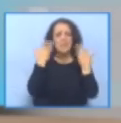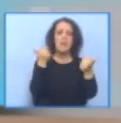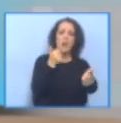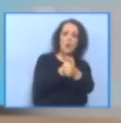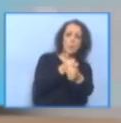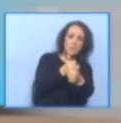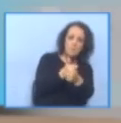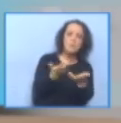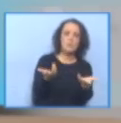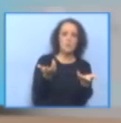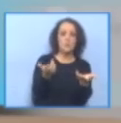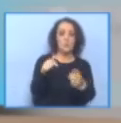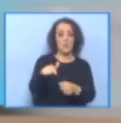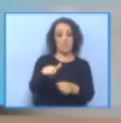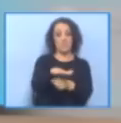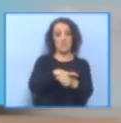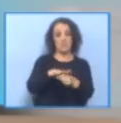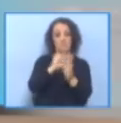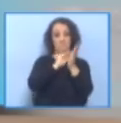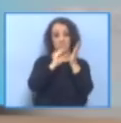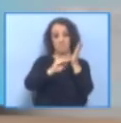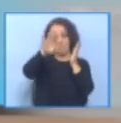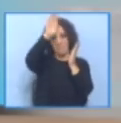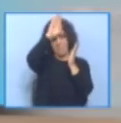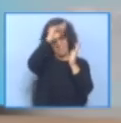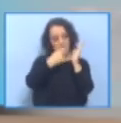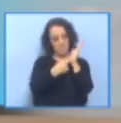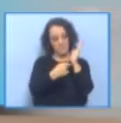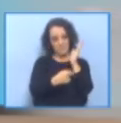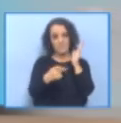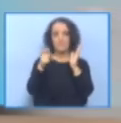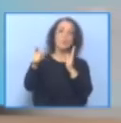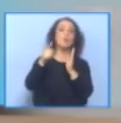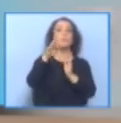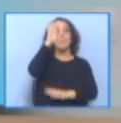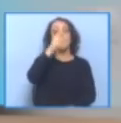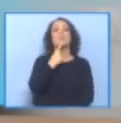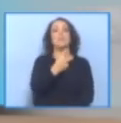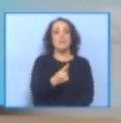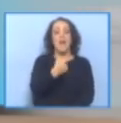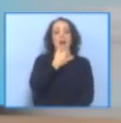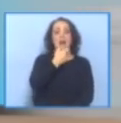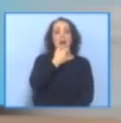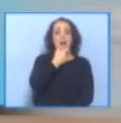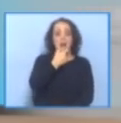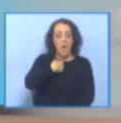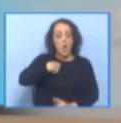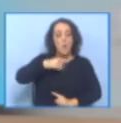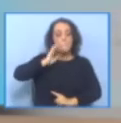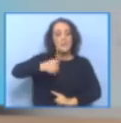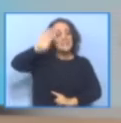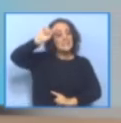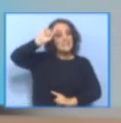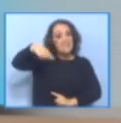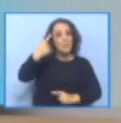Aqui, assim, nesta exortação, dos caminhos para a santidade é saber chorar com os outros.